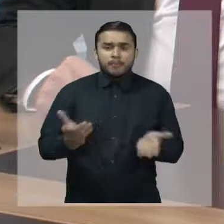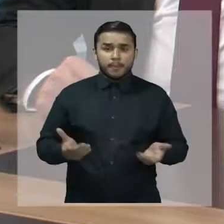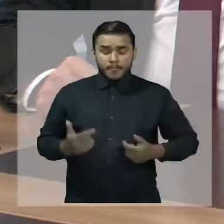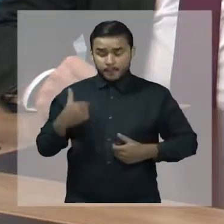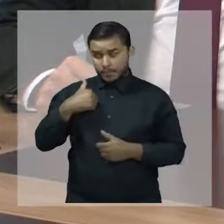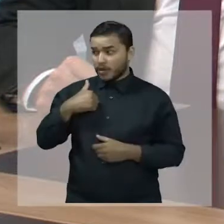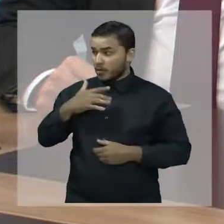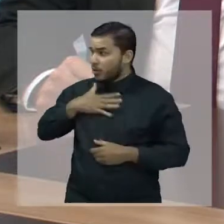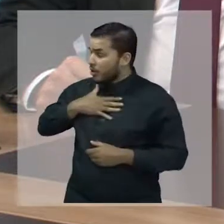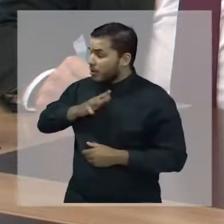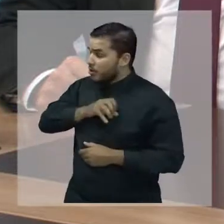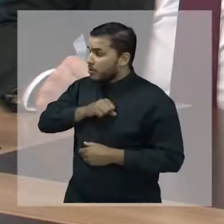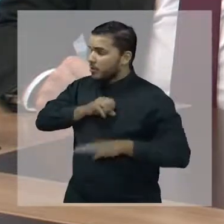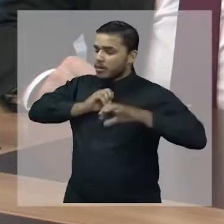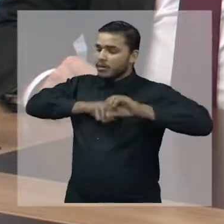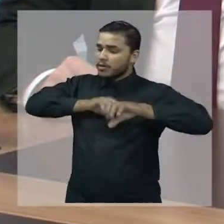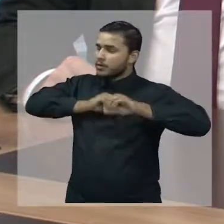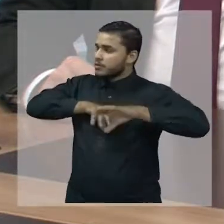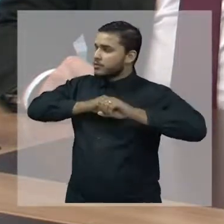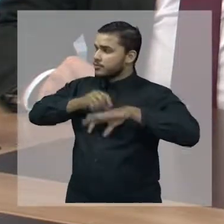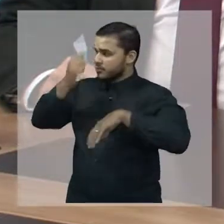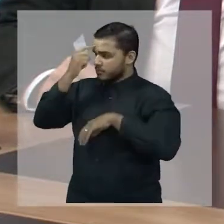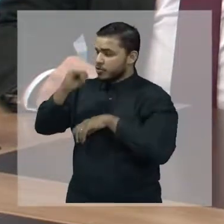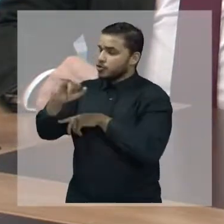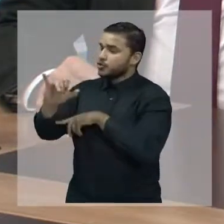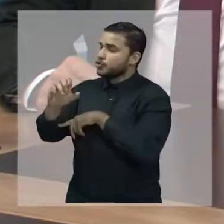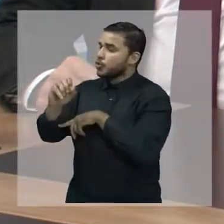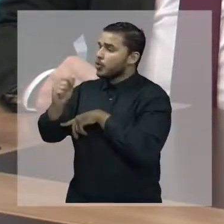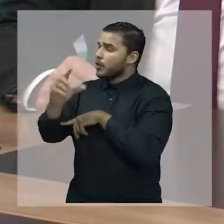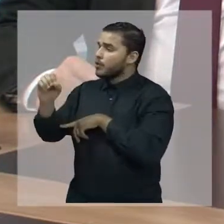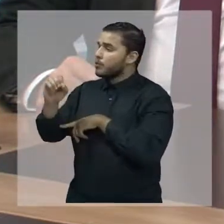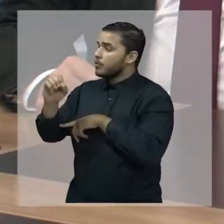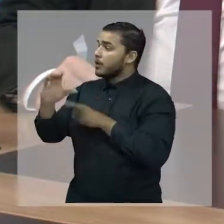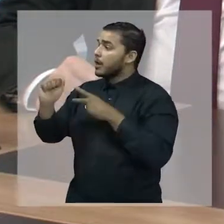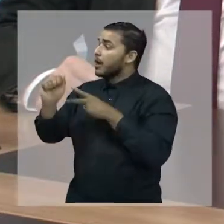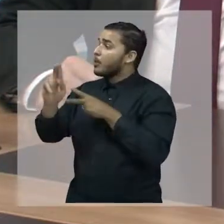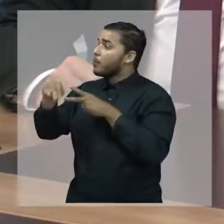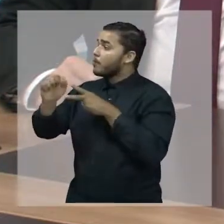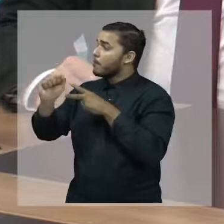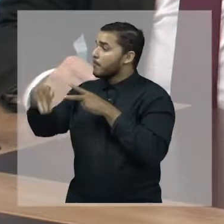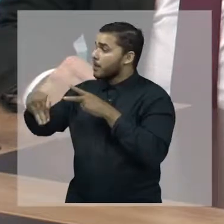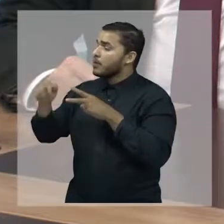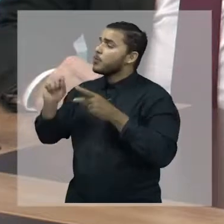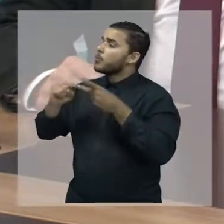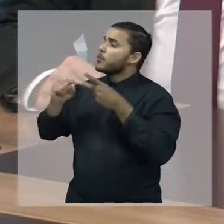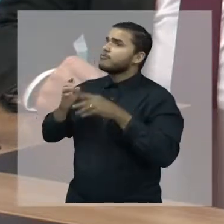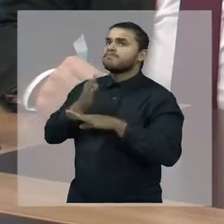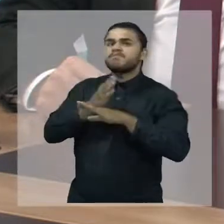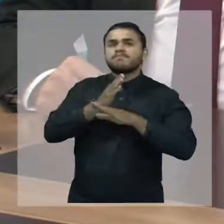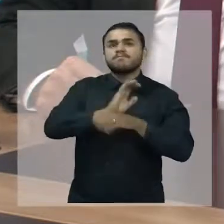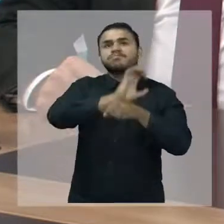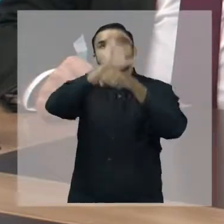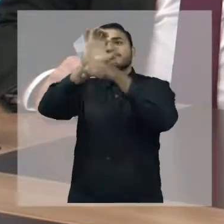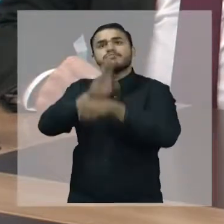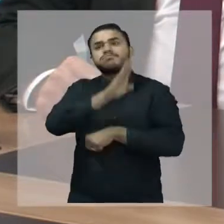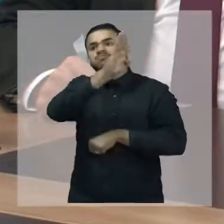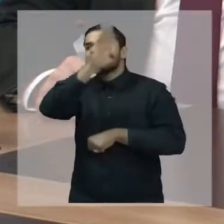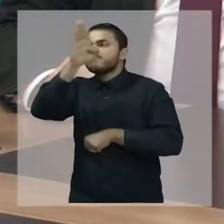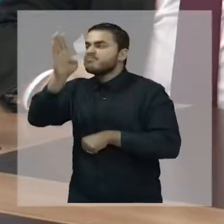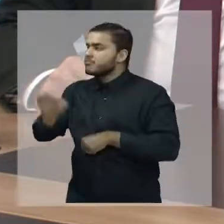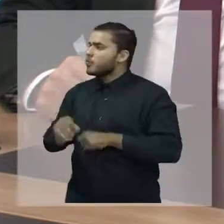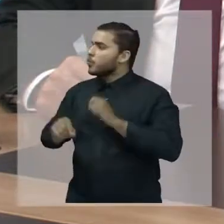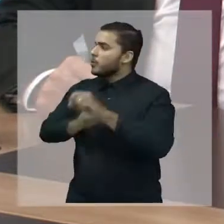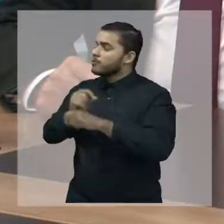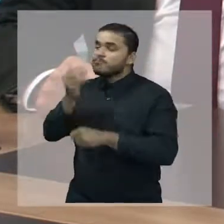se elevasse o percentual de recursos para a educação, porque parece-me que na cabeça de